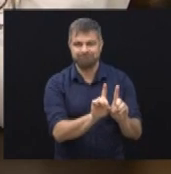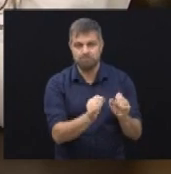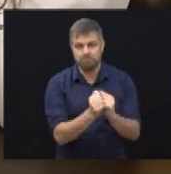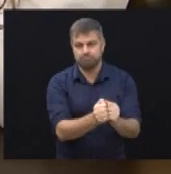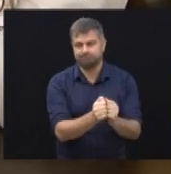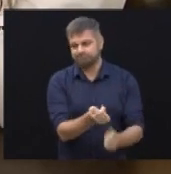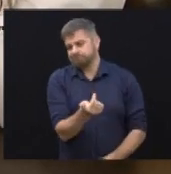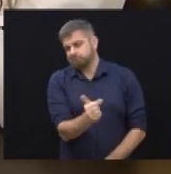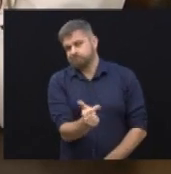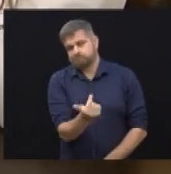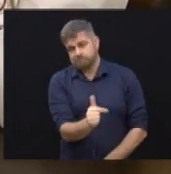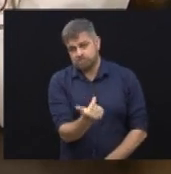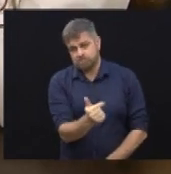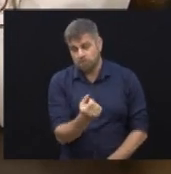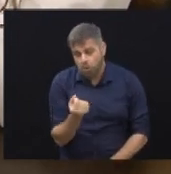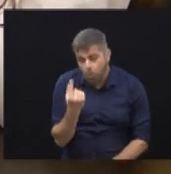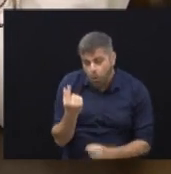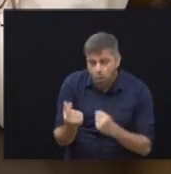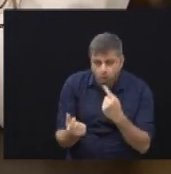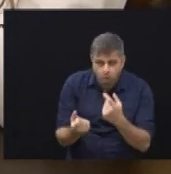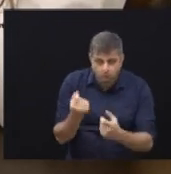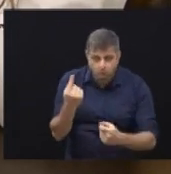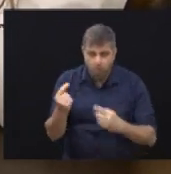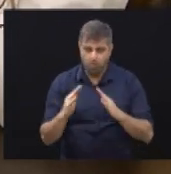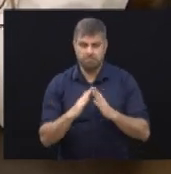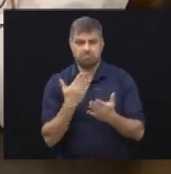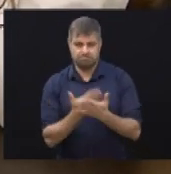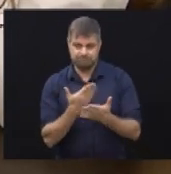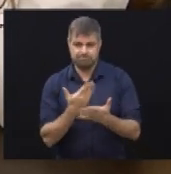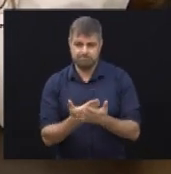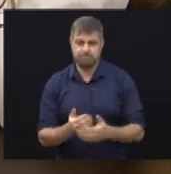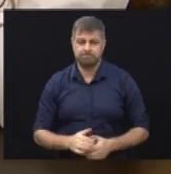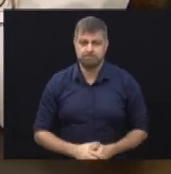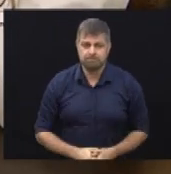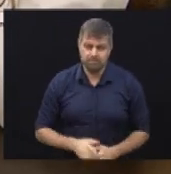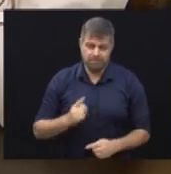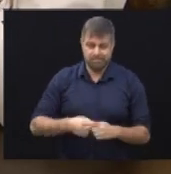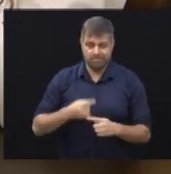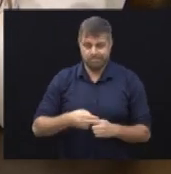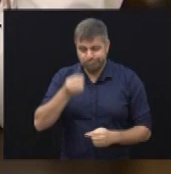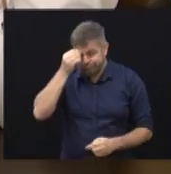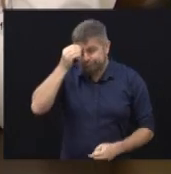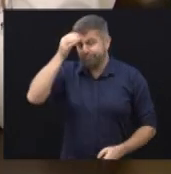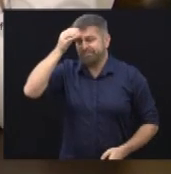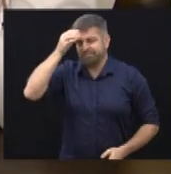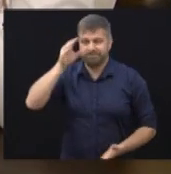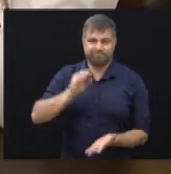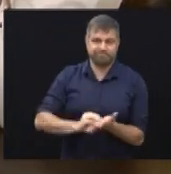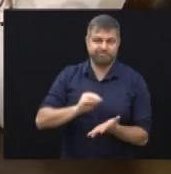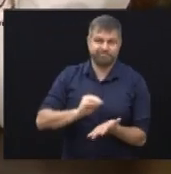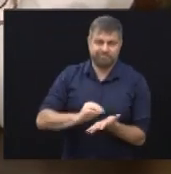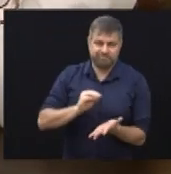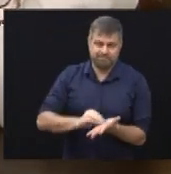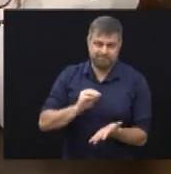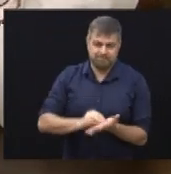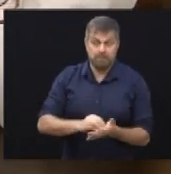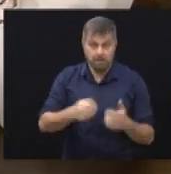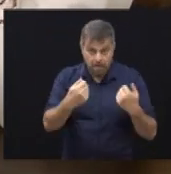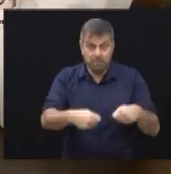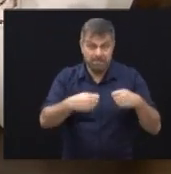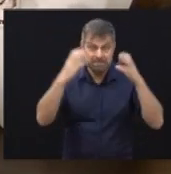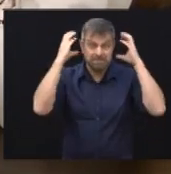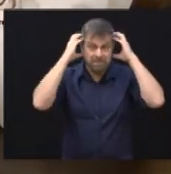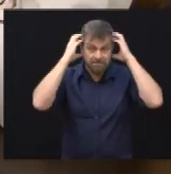regular, mas não tem, é bem raro até o trabalho dentro de escola, por falta de conhecimento em si, não por não